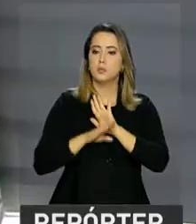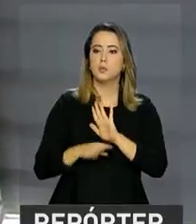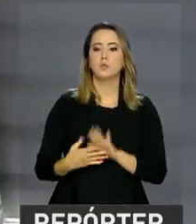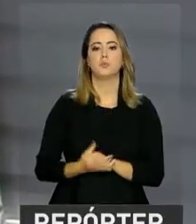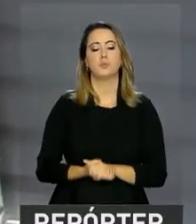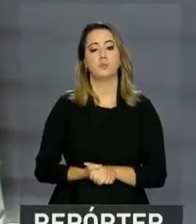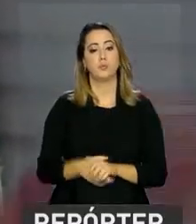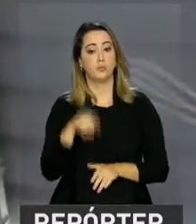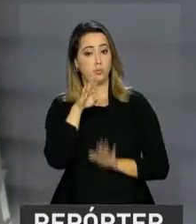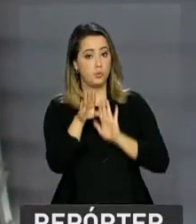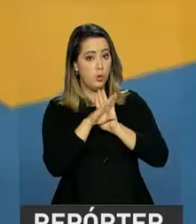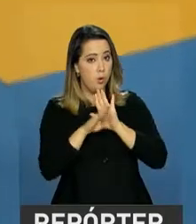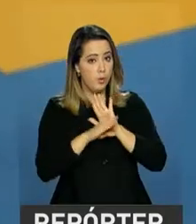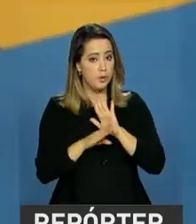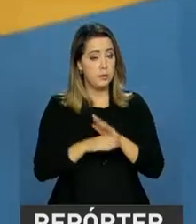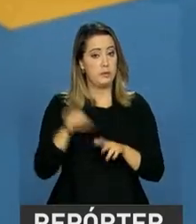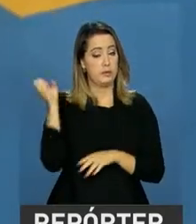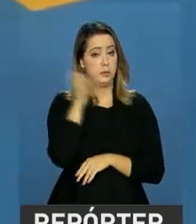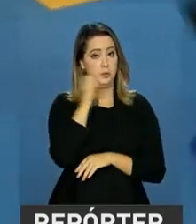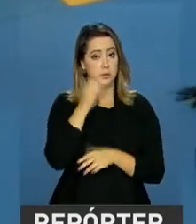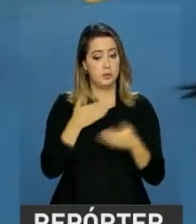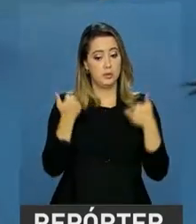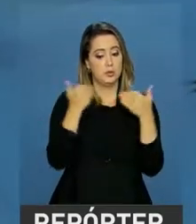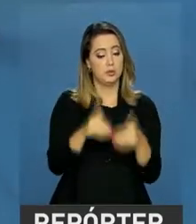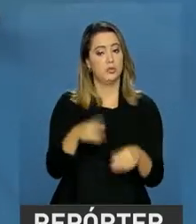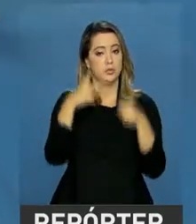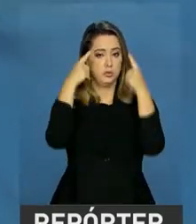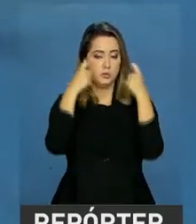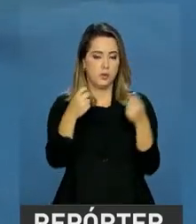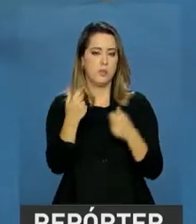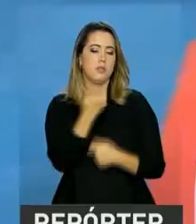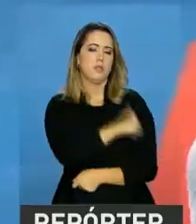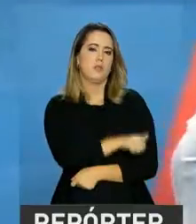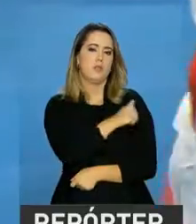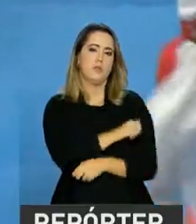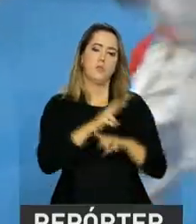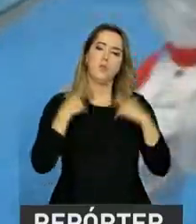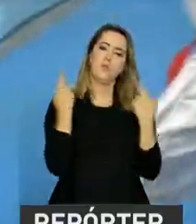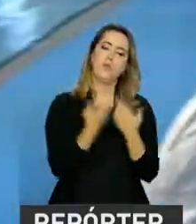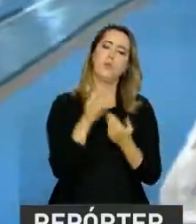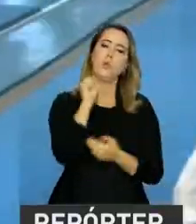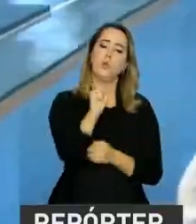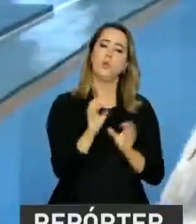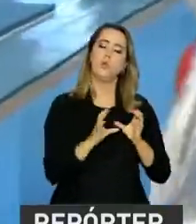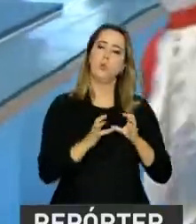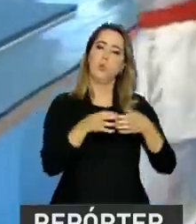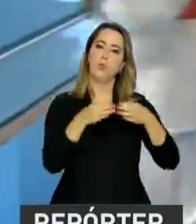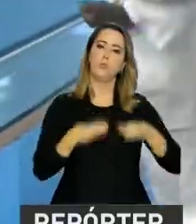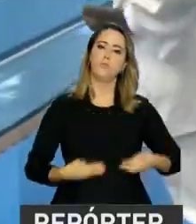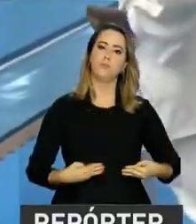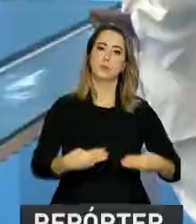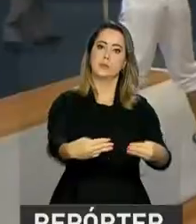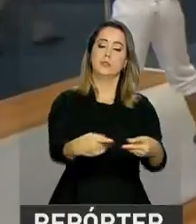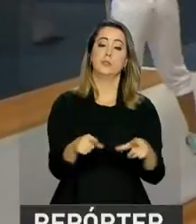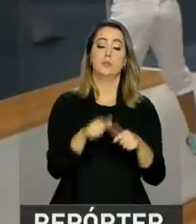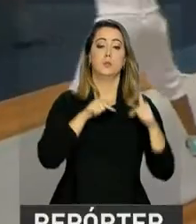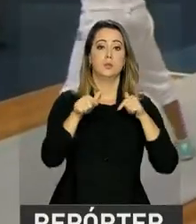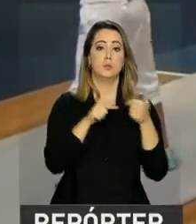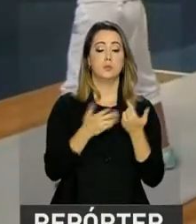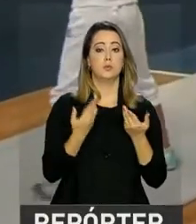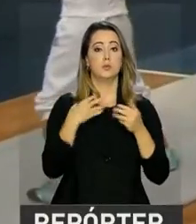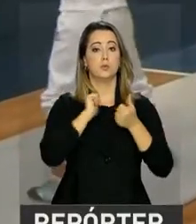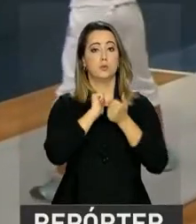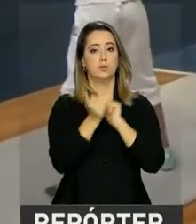O Programa Emergencial de Enfrentamento à Violência no Rio de Janeiro reúne 8 ministérios, com atividades nas áreas